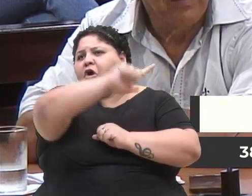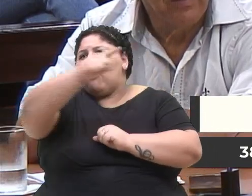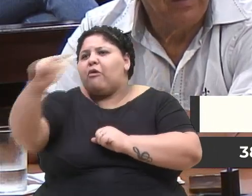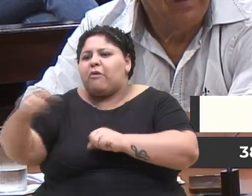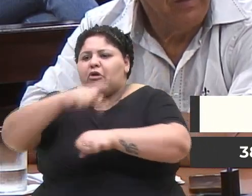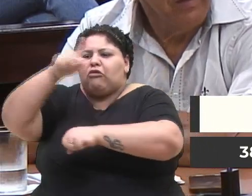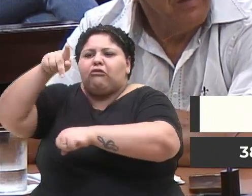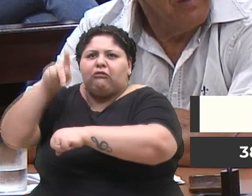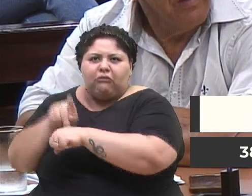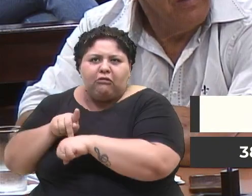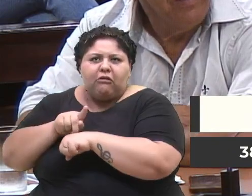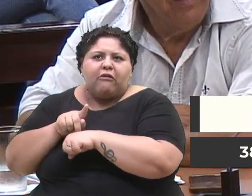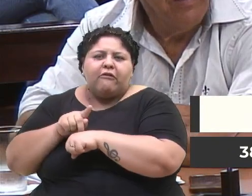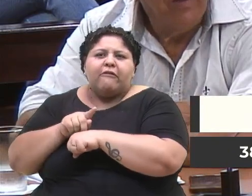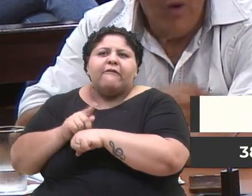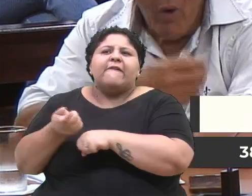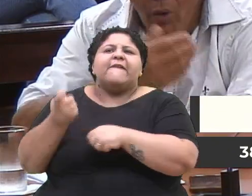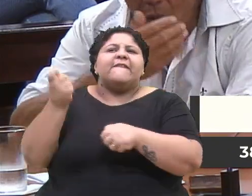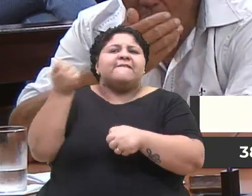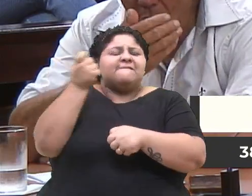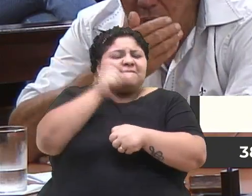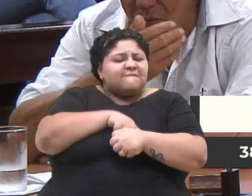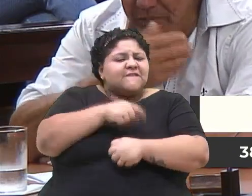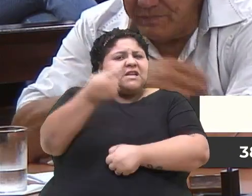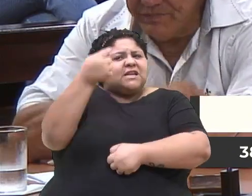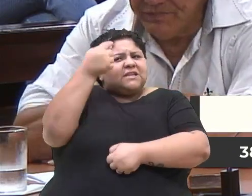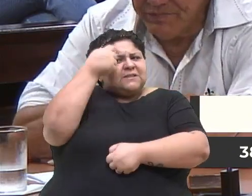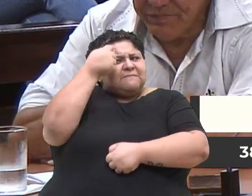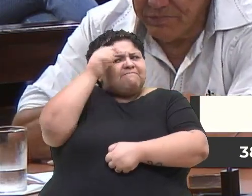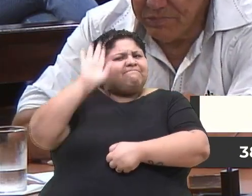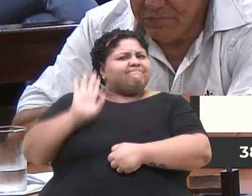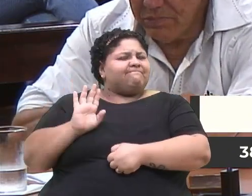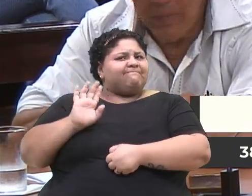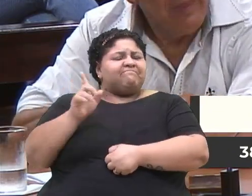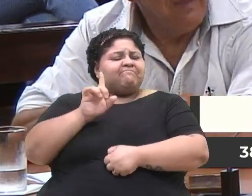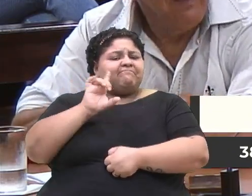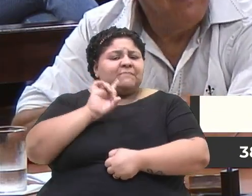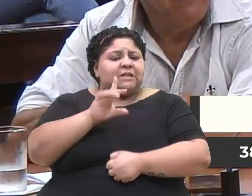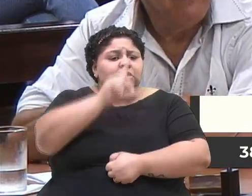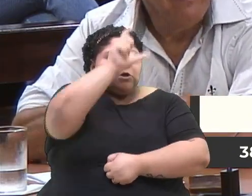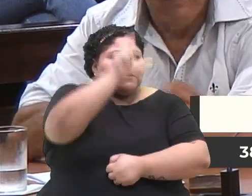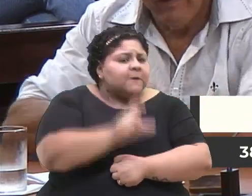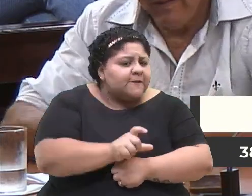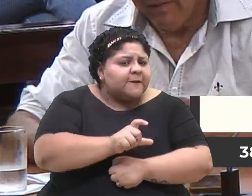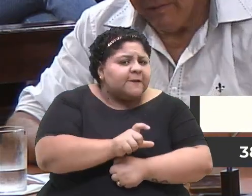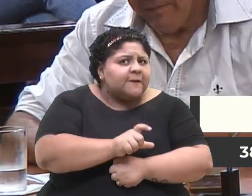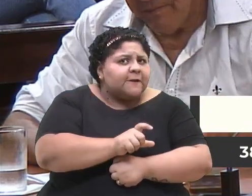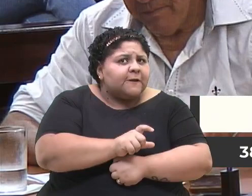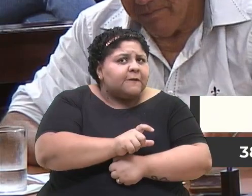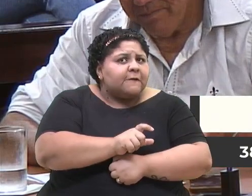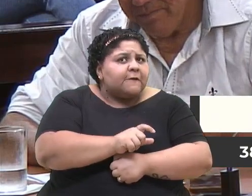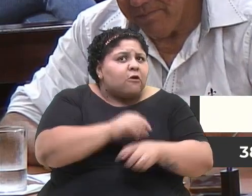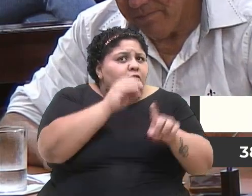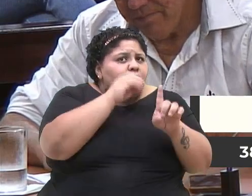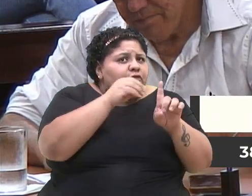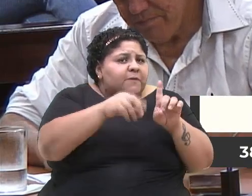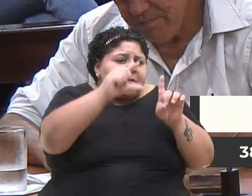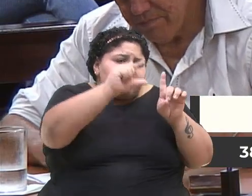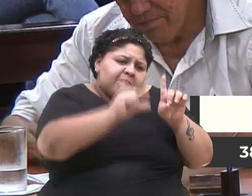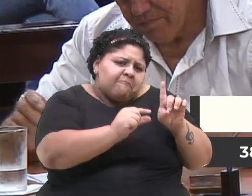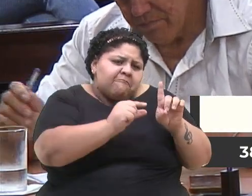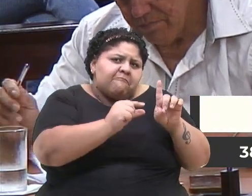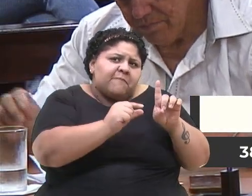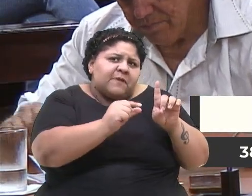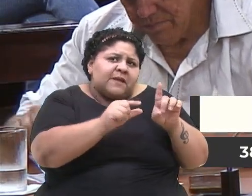mundial, faz necessário a gente fazer uma reflexão. Porque não somente as pessoas com classe média ou classe média alta têm acesso a esse